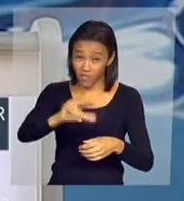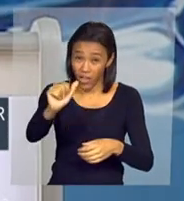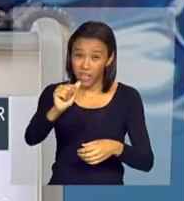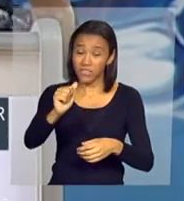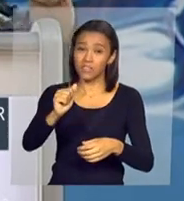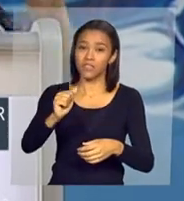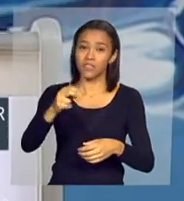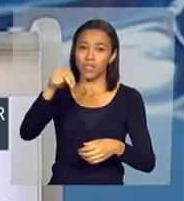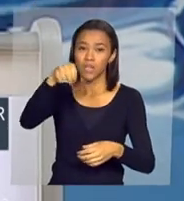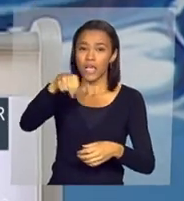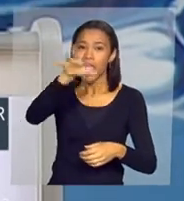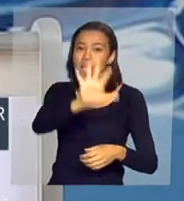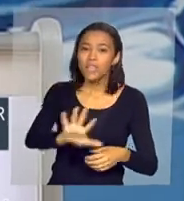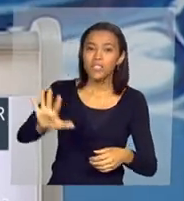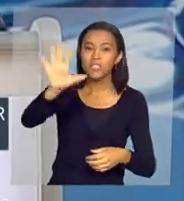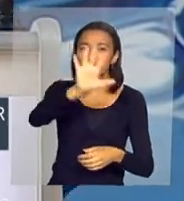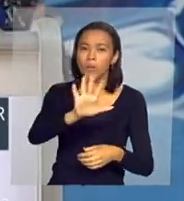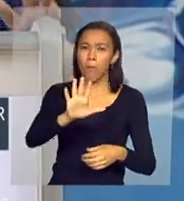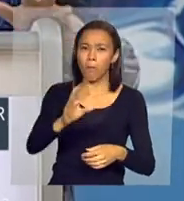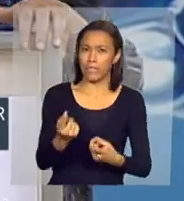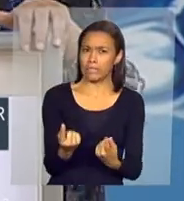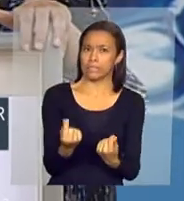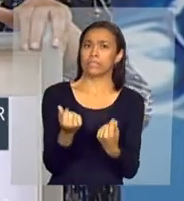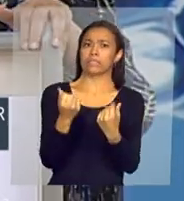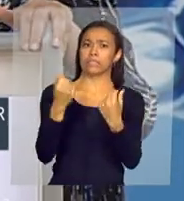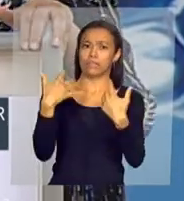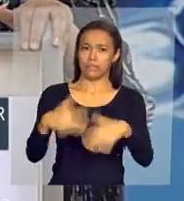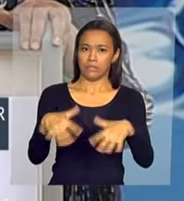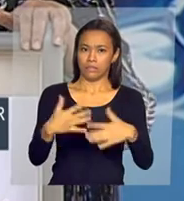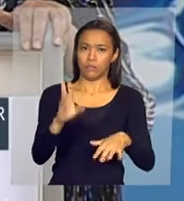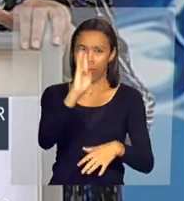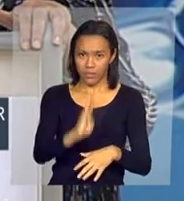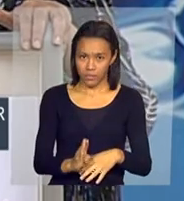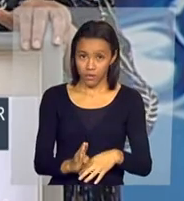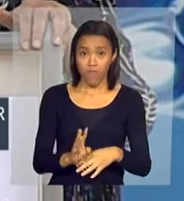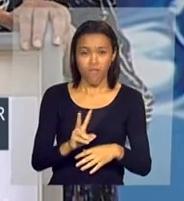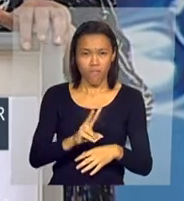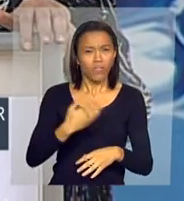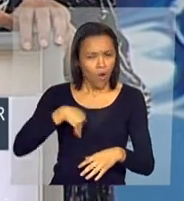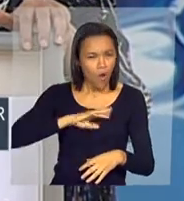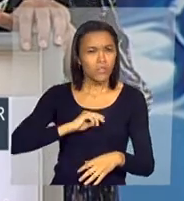regiões mais ricas do Brasil. Presidenta,